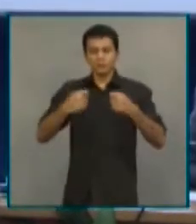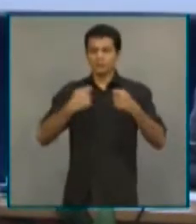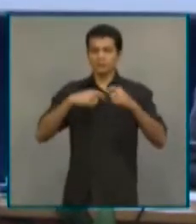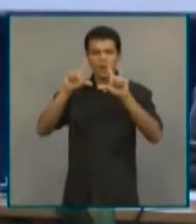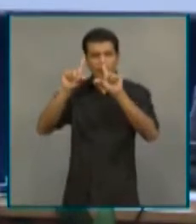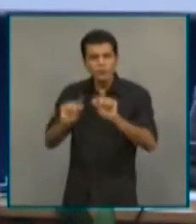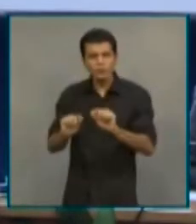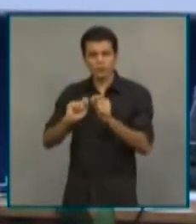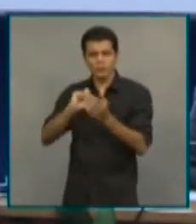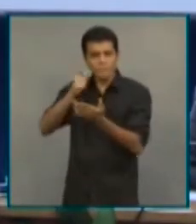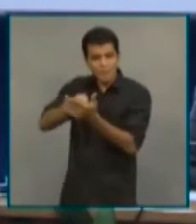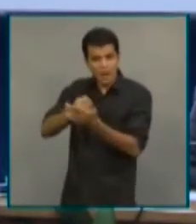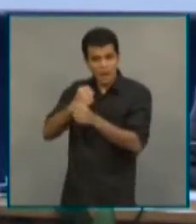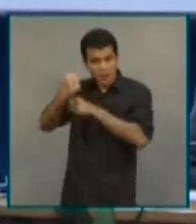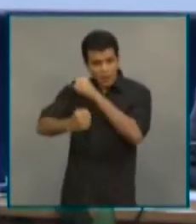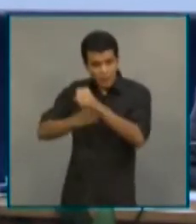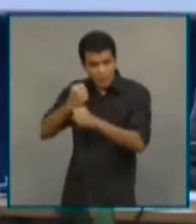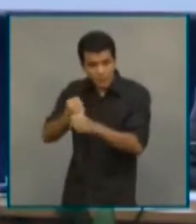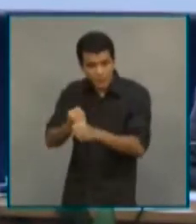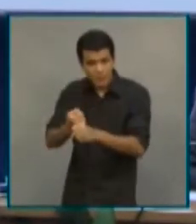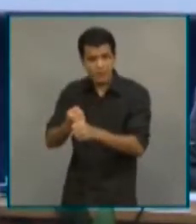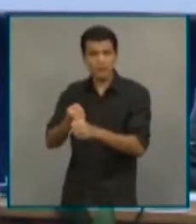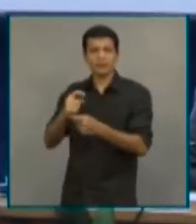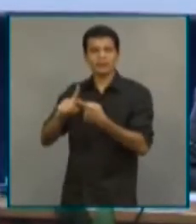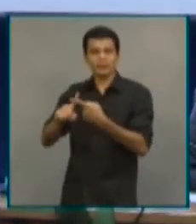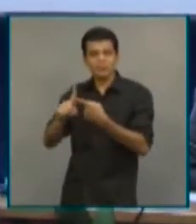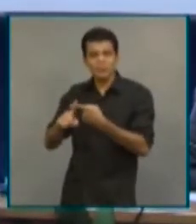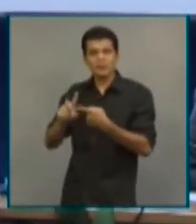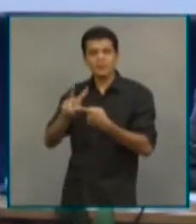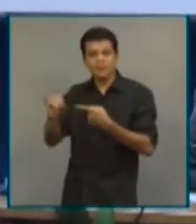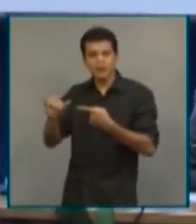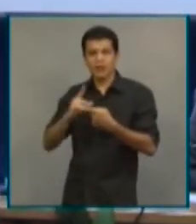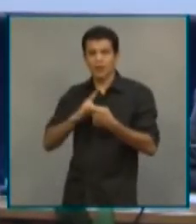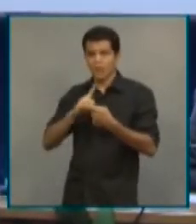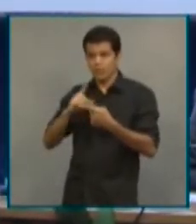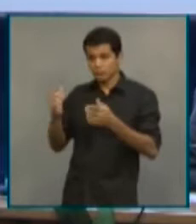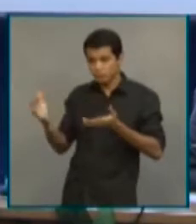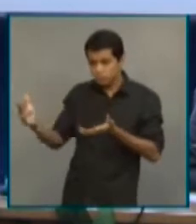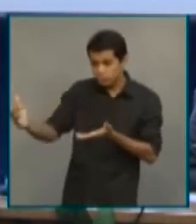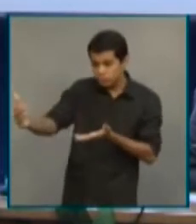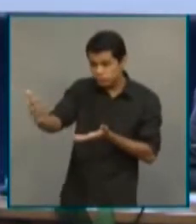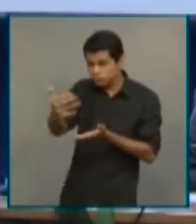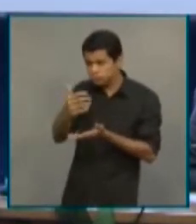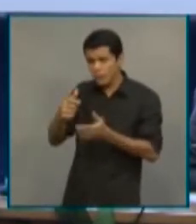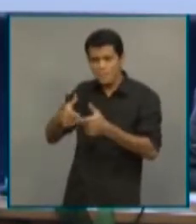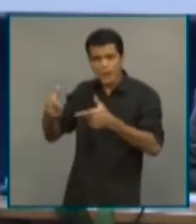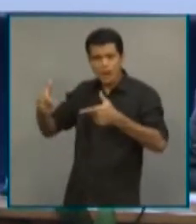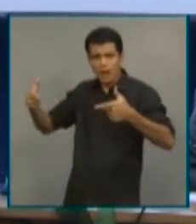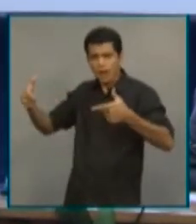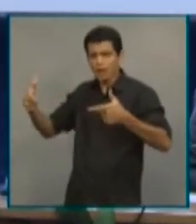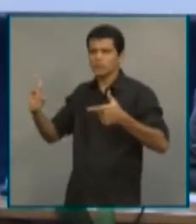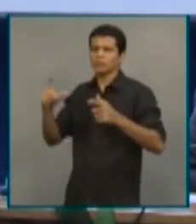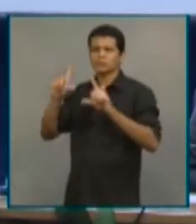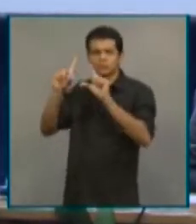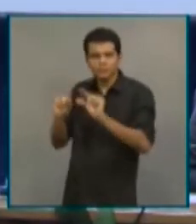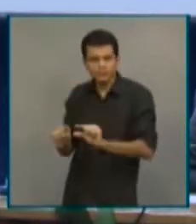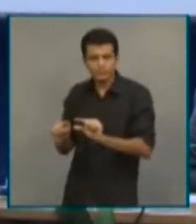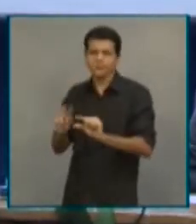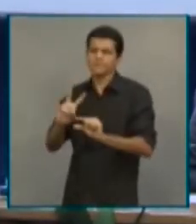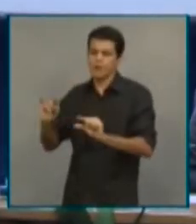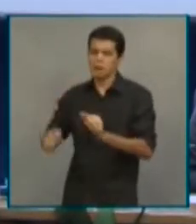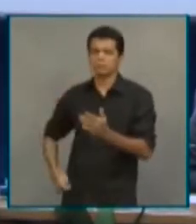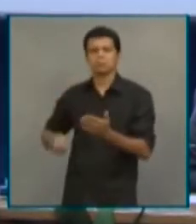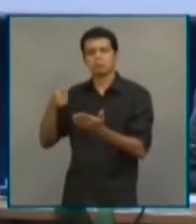cujo objetivo é aumentar a arrecadação, que vai reduzir o valor da inadimplência. Com a anuidade mais baixa, os advogados vão poder